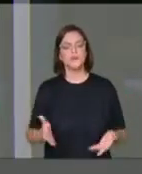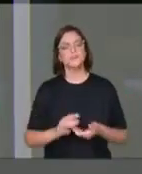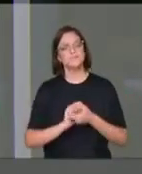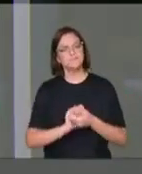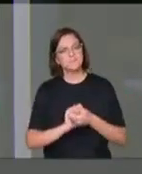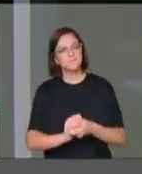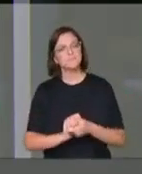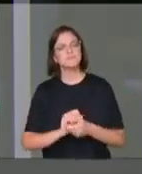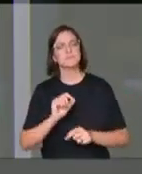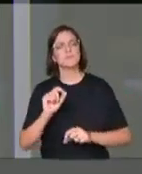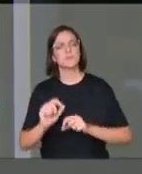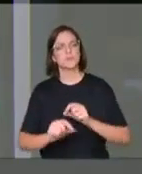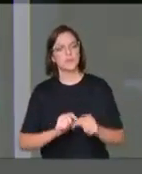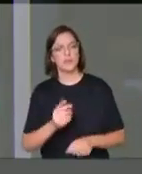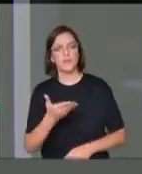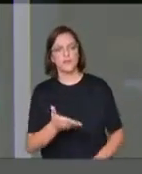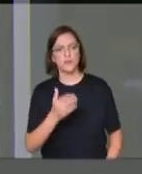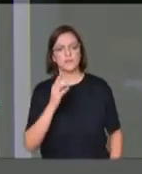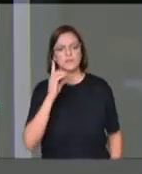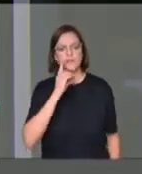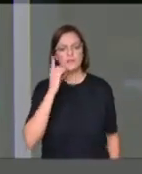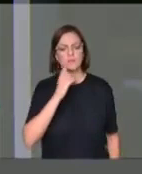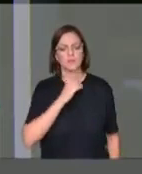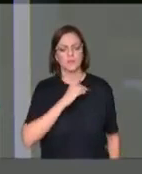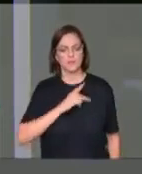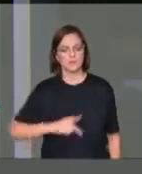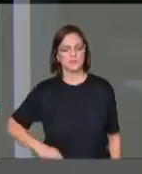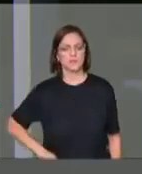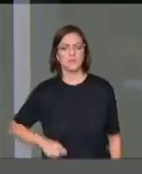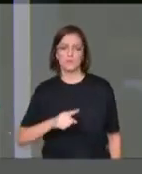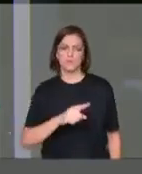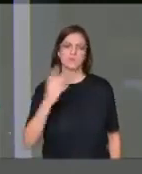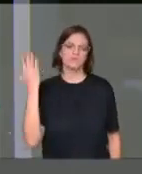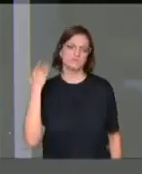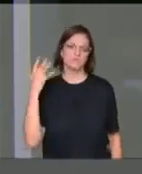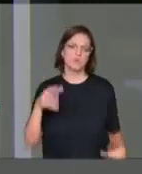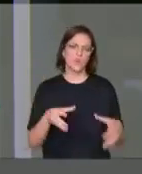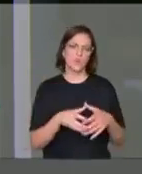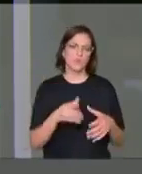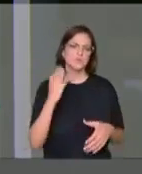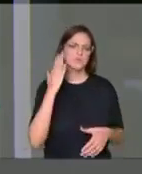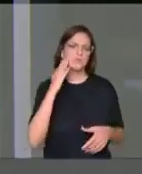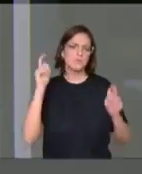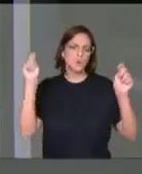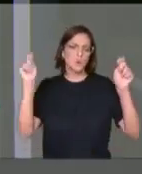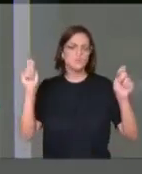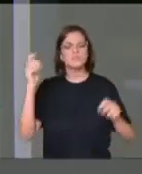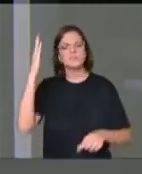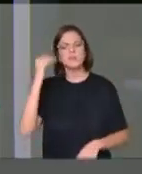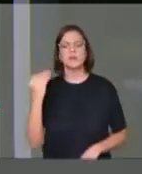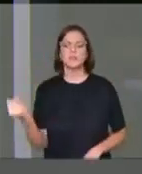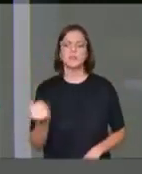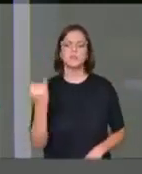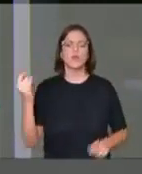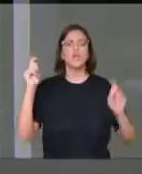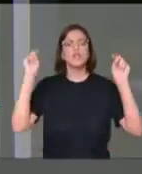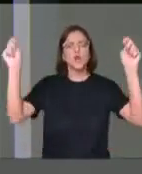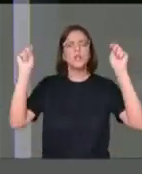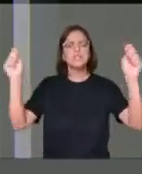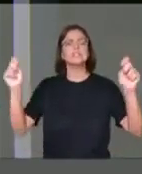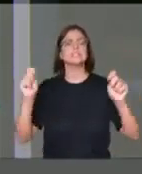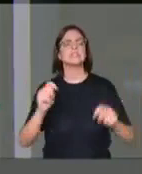Alexandre Frota, e Vossa Excelência sabe disso porque foi membro de uma torcida organizada, a importância das torcidas organizadas que muitas